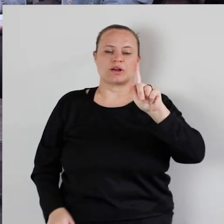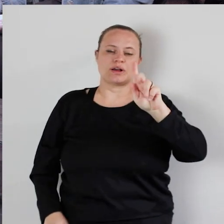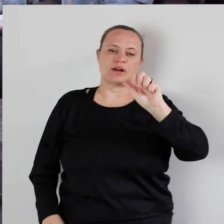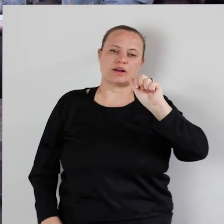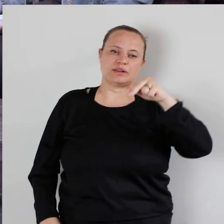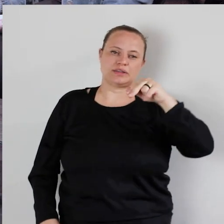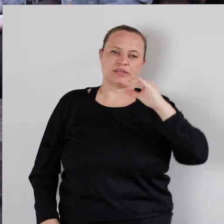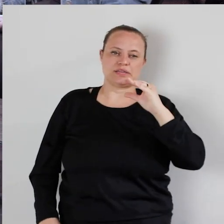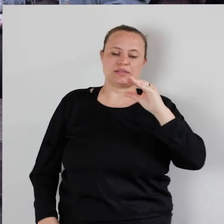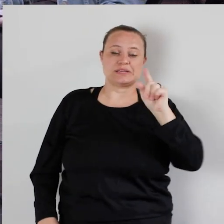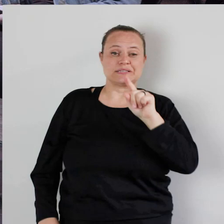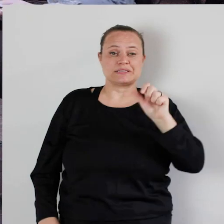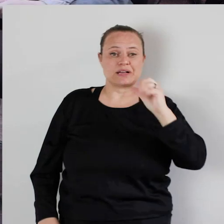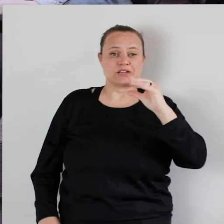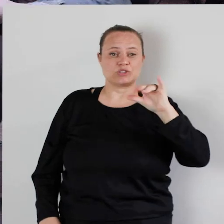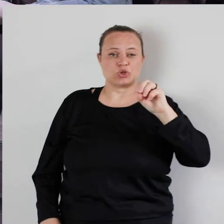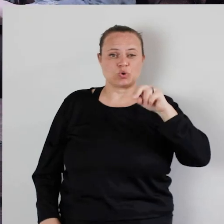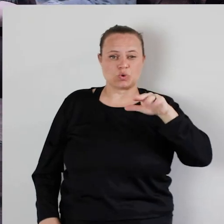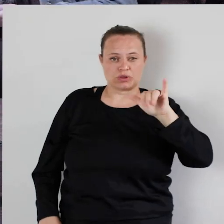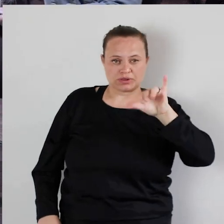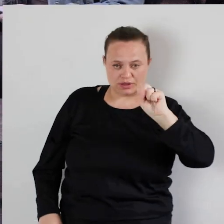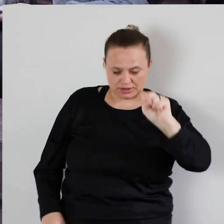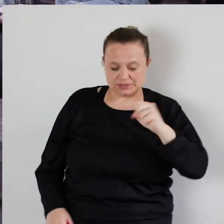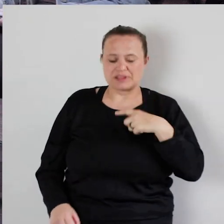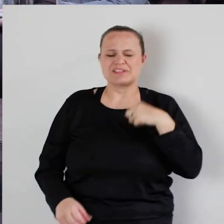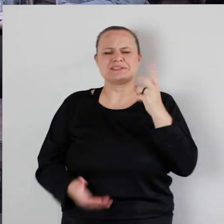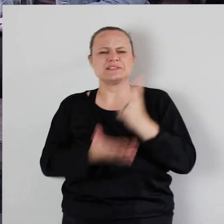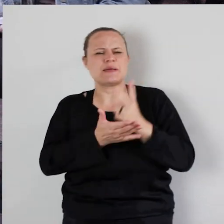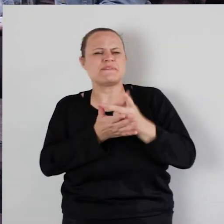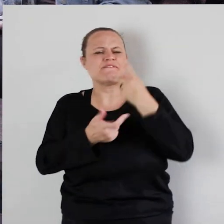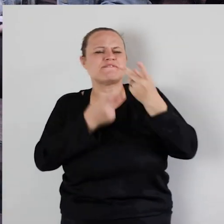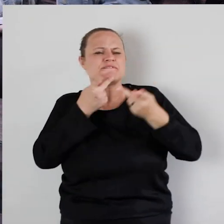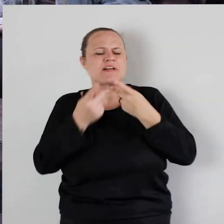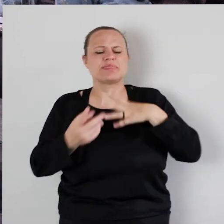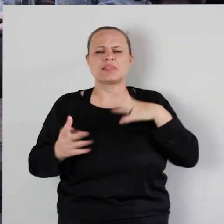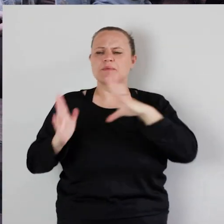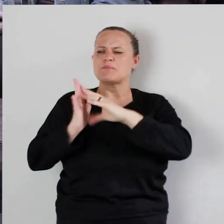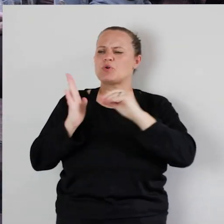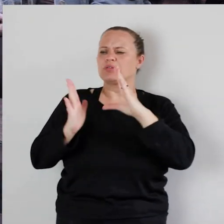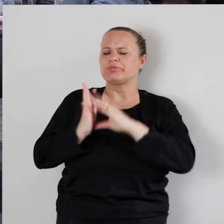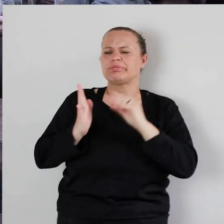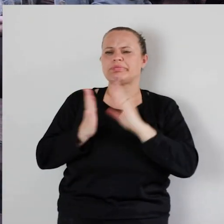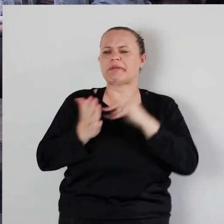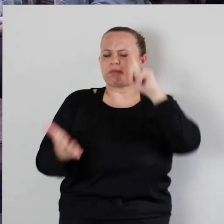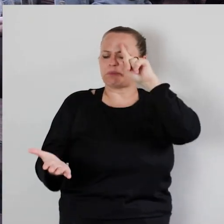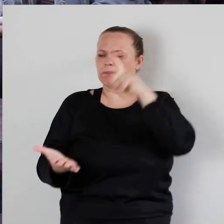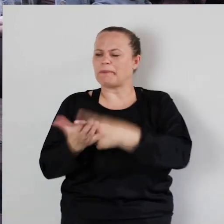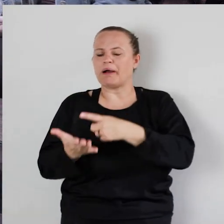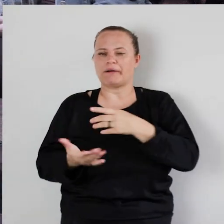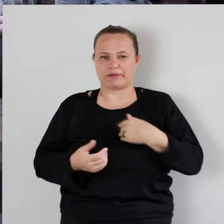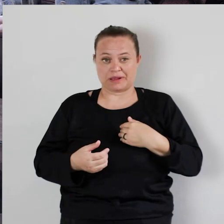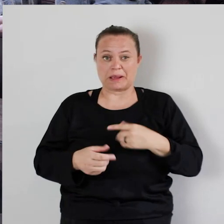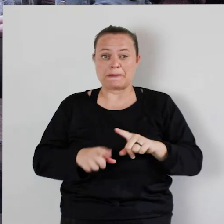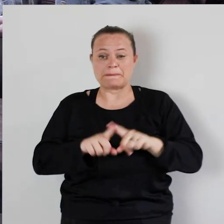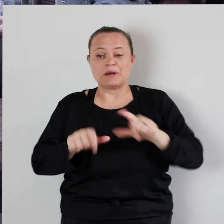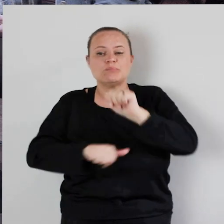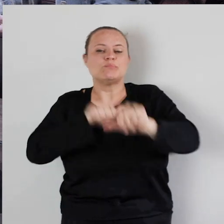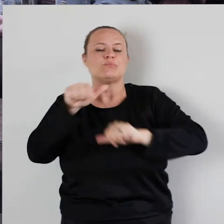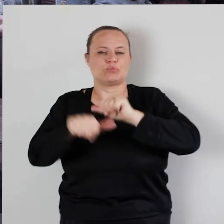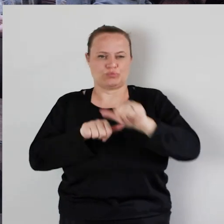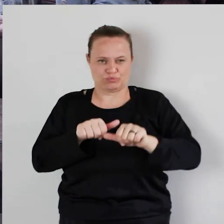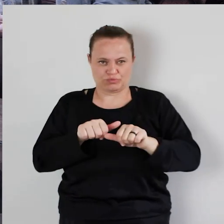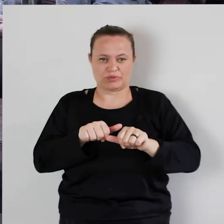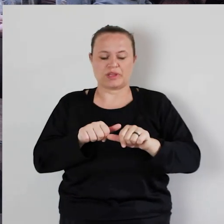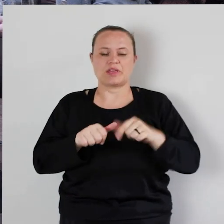muito interessada. Na época se falava muito em modelo burocrático que estava sendo questionado, que as organizações estavam deixando de ser